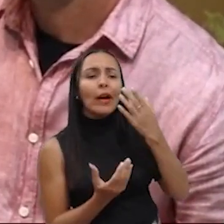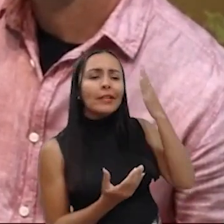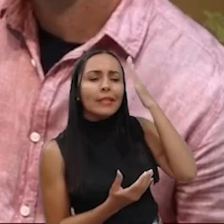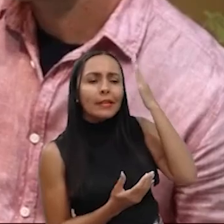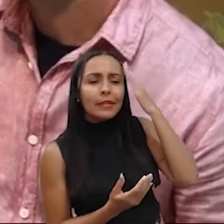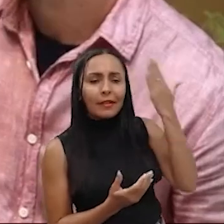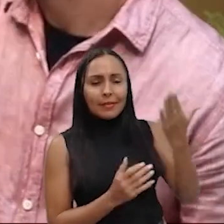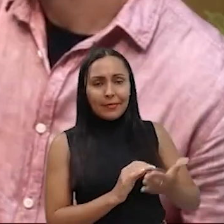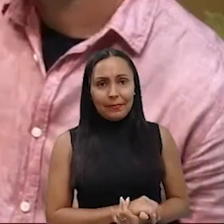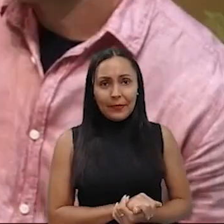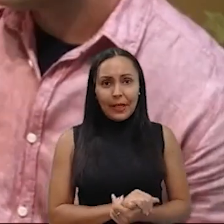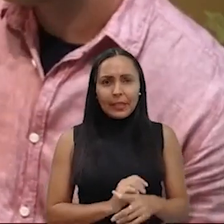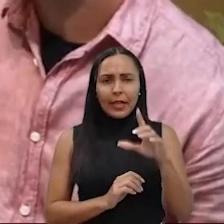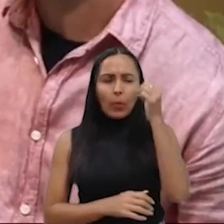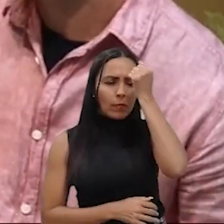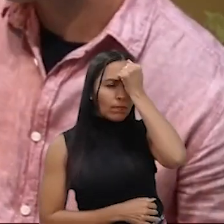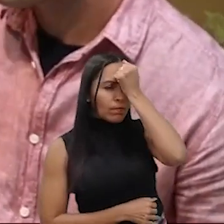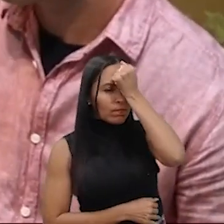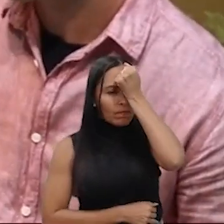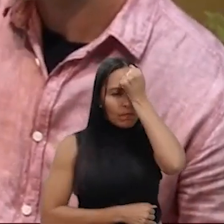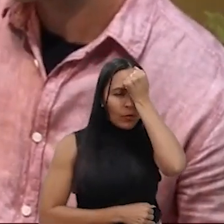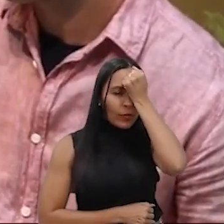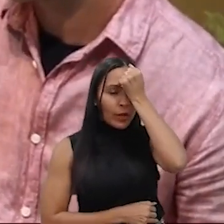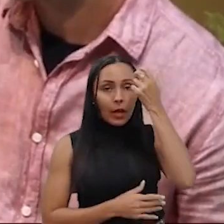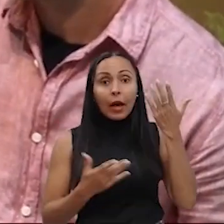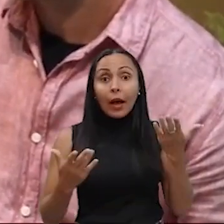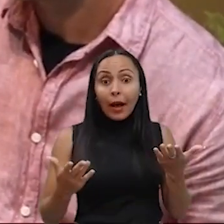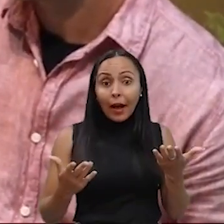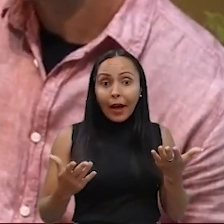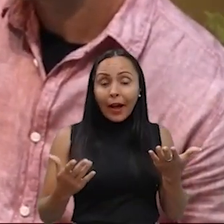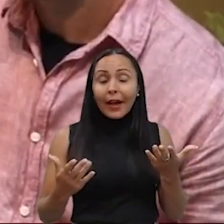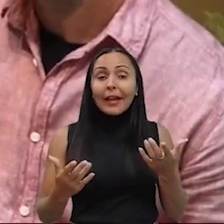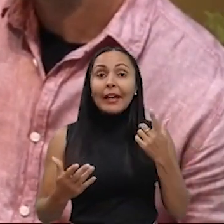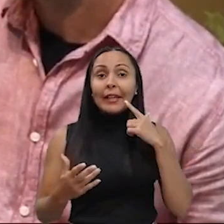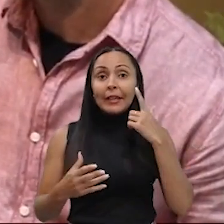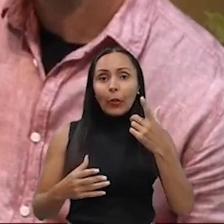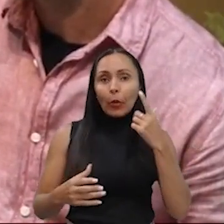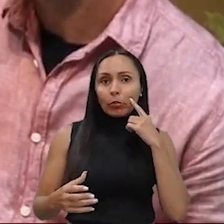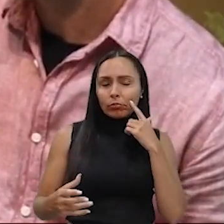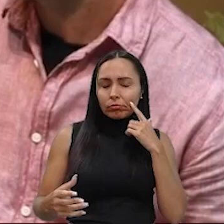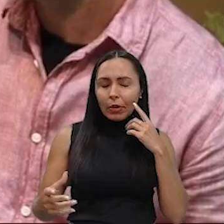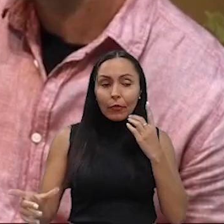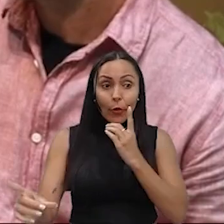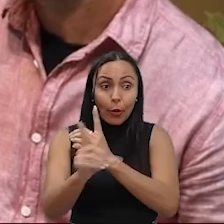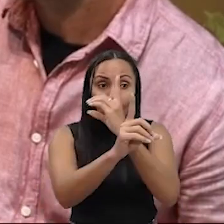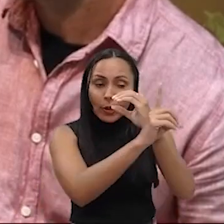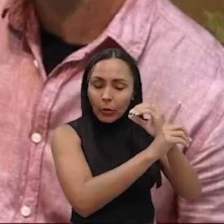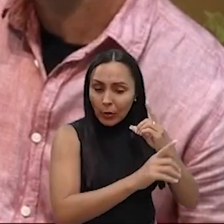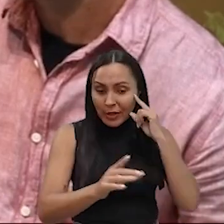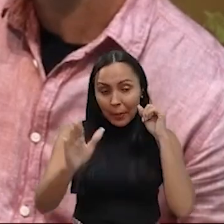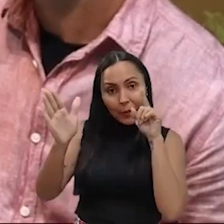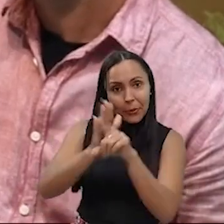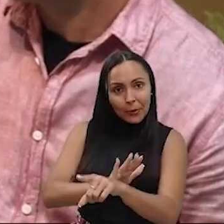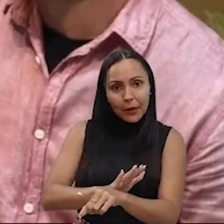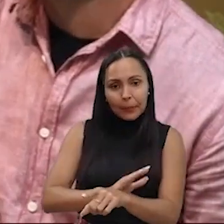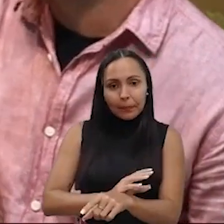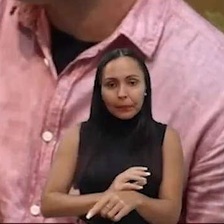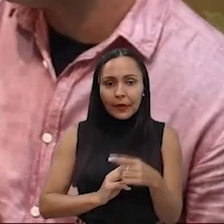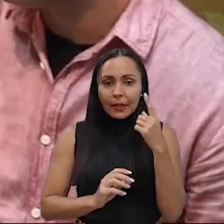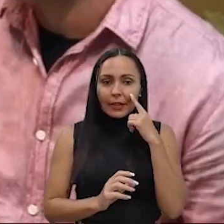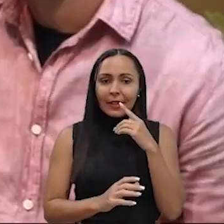entender que é uma sofrência? E aí, muitas vezes, eu fui deparado com essa pergunta se eu estava